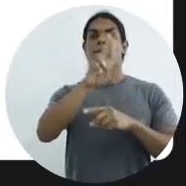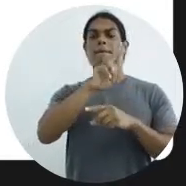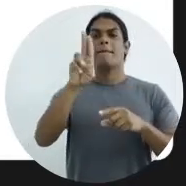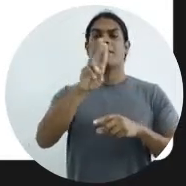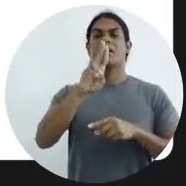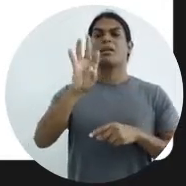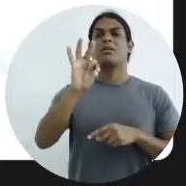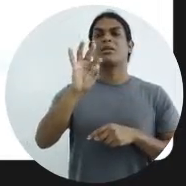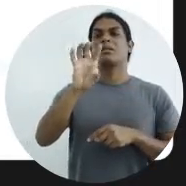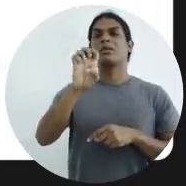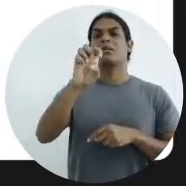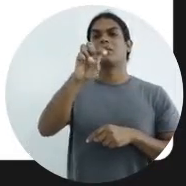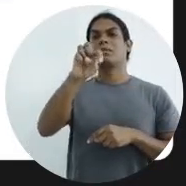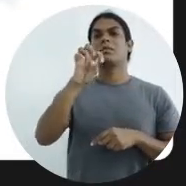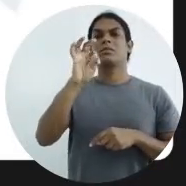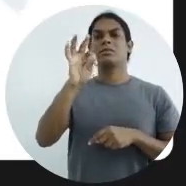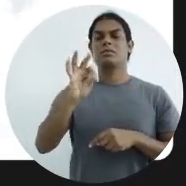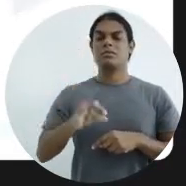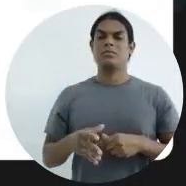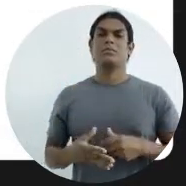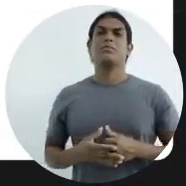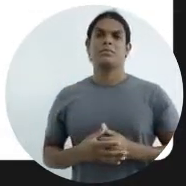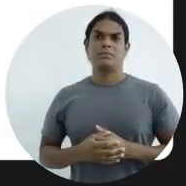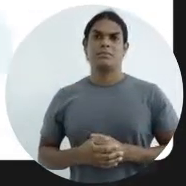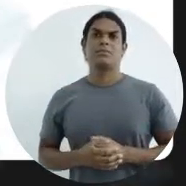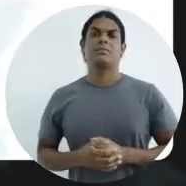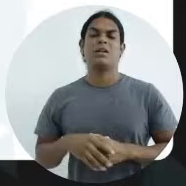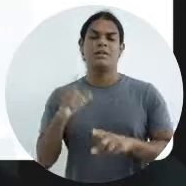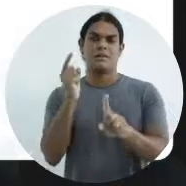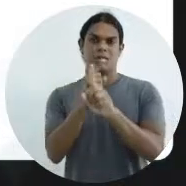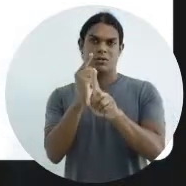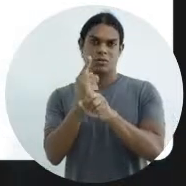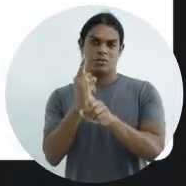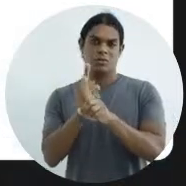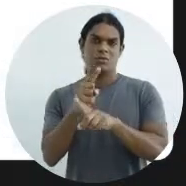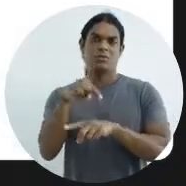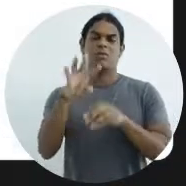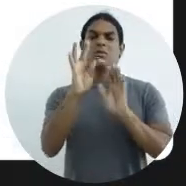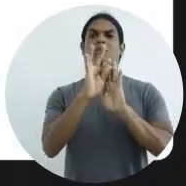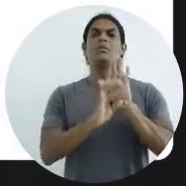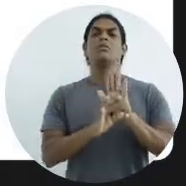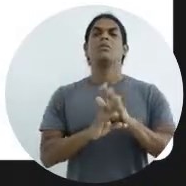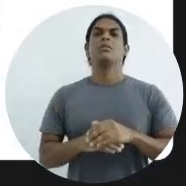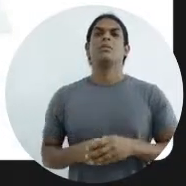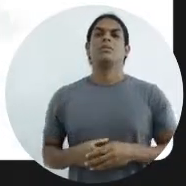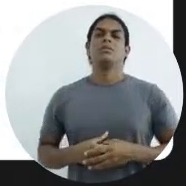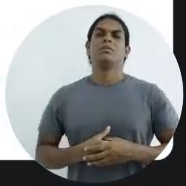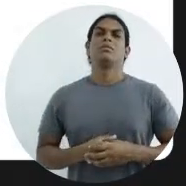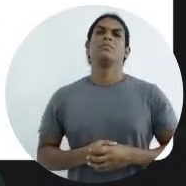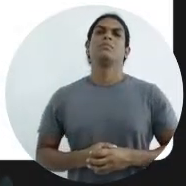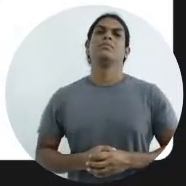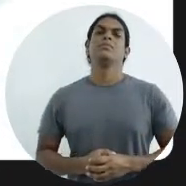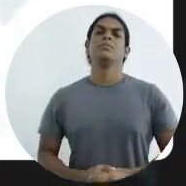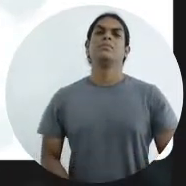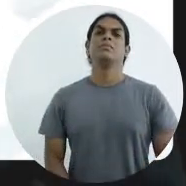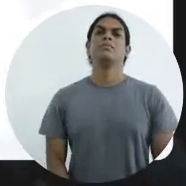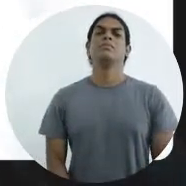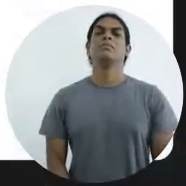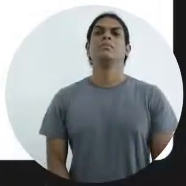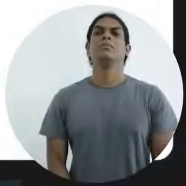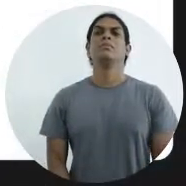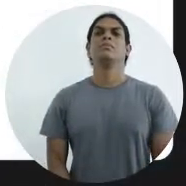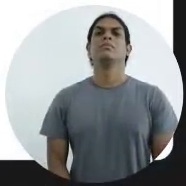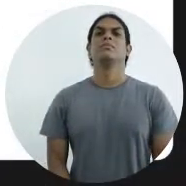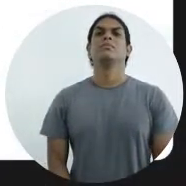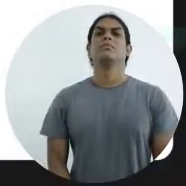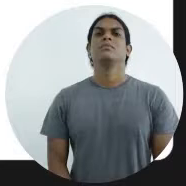fecha parênteses, vai recuperar esse texto para nós, para a gente poder guardar numa variável e daí usar ele para alguma